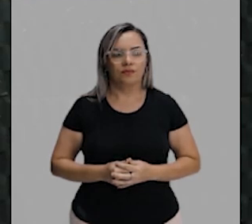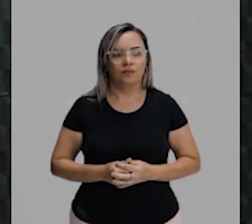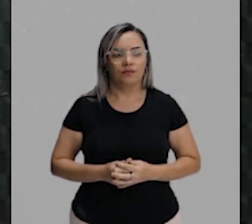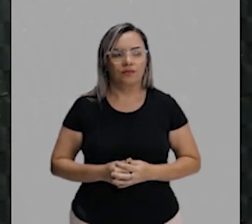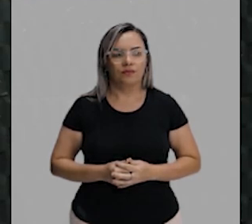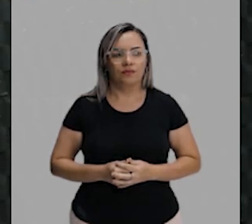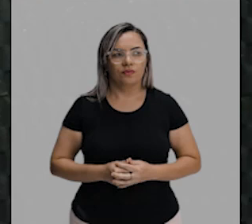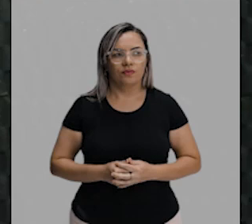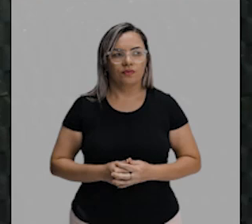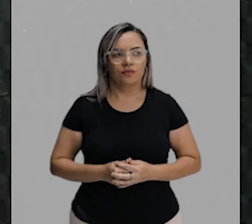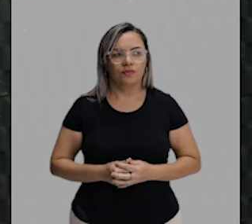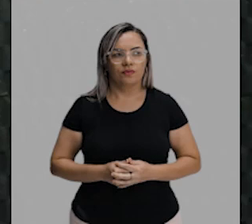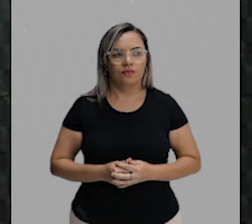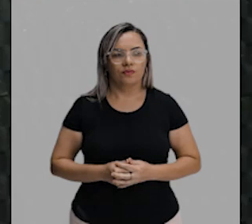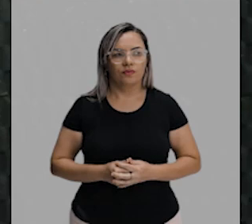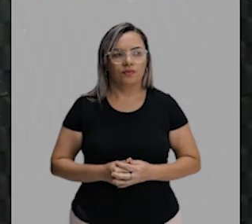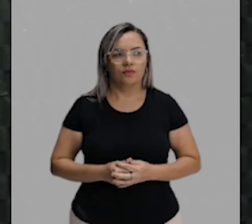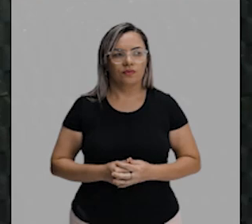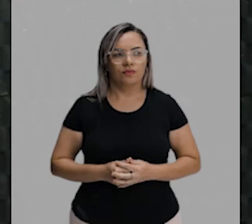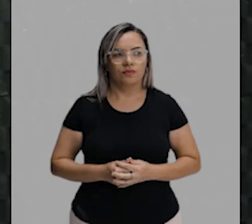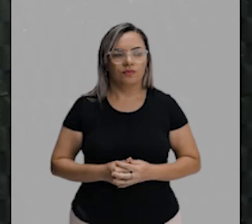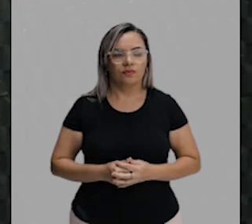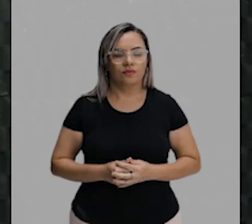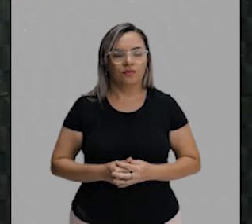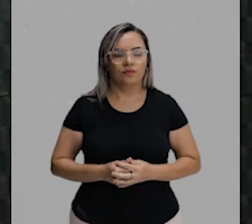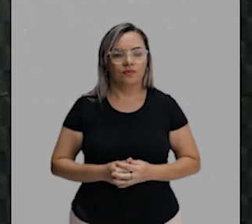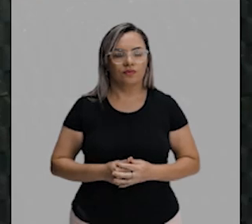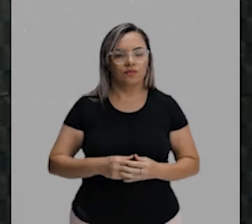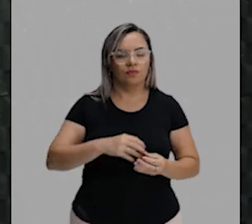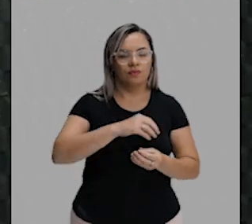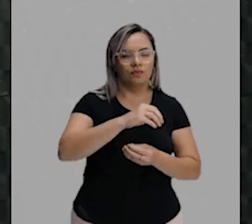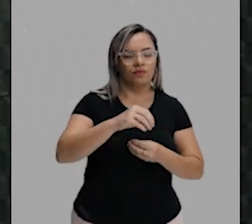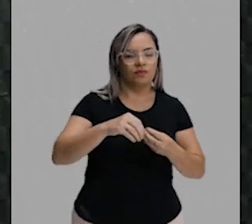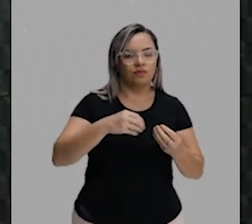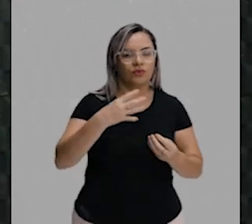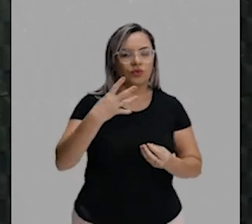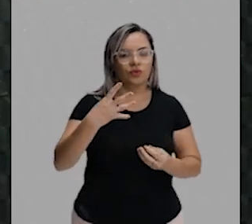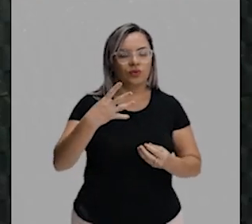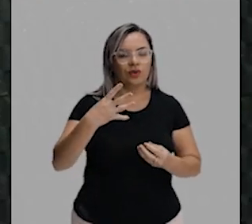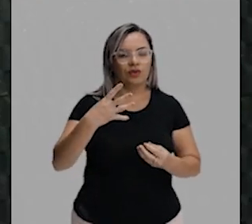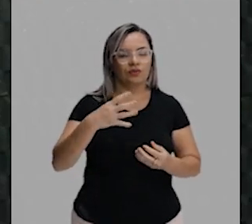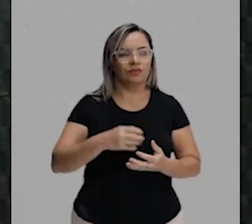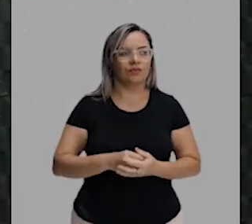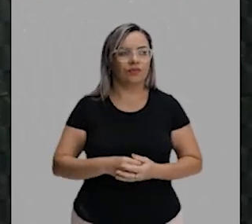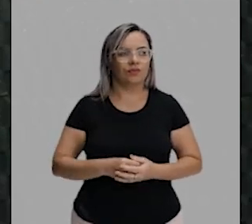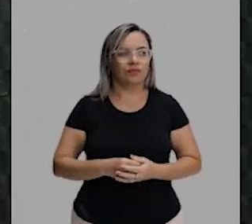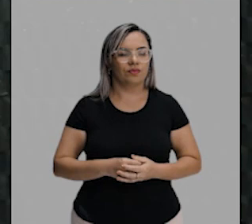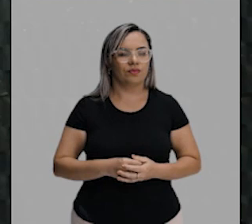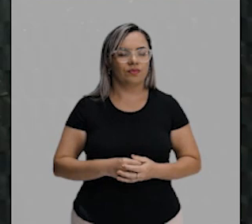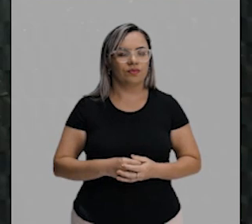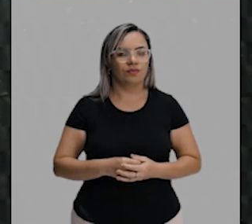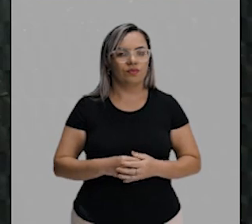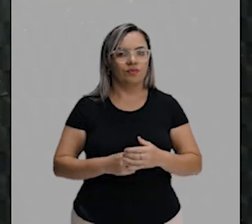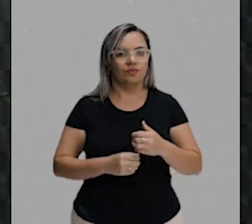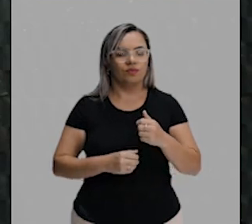Aqui eu tenho de 4 cruzamentos, um será o que, pessoal? Um será